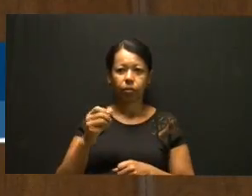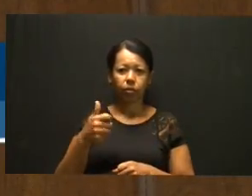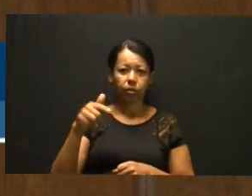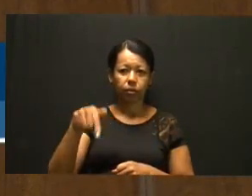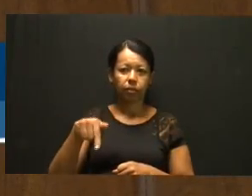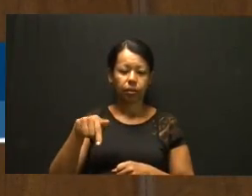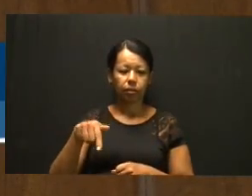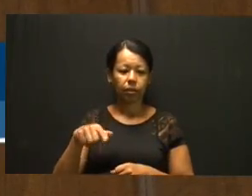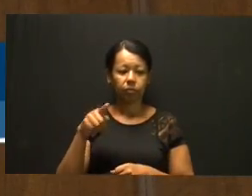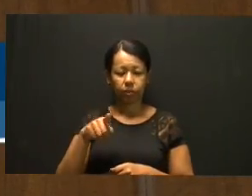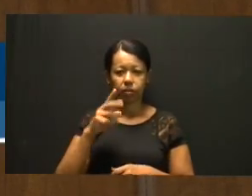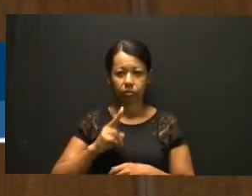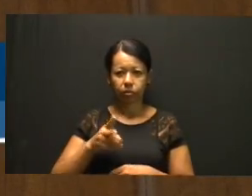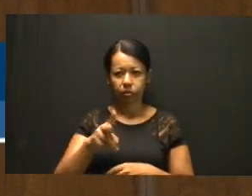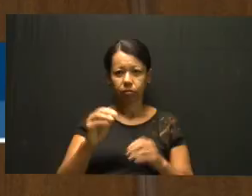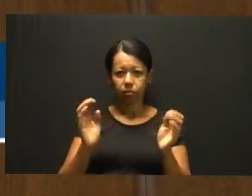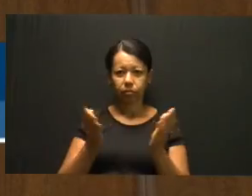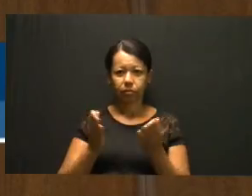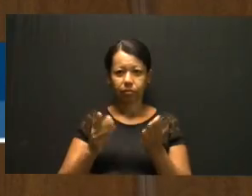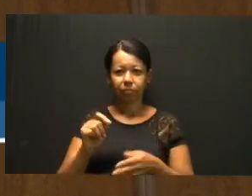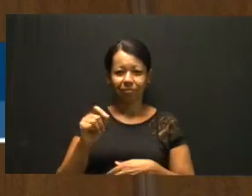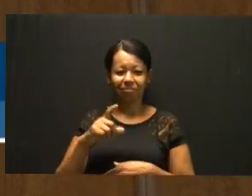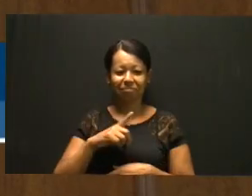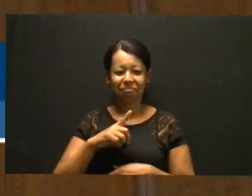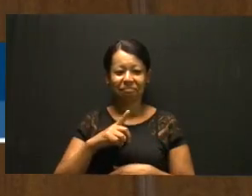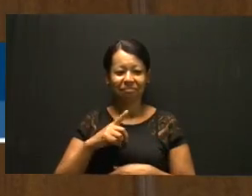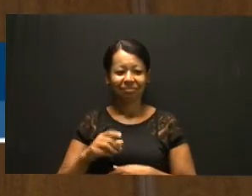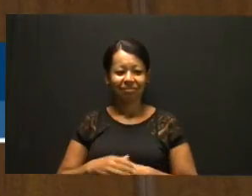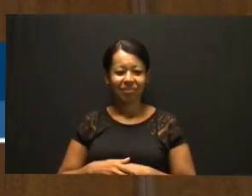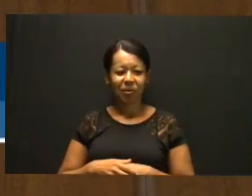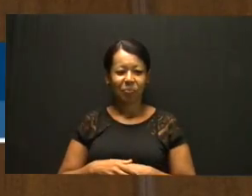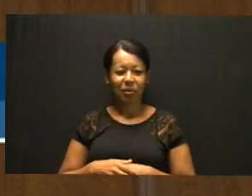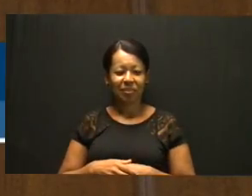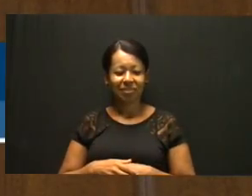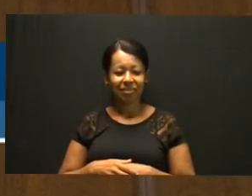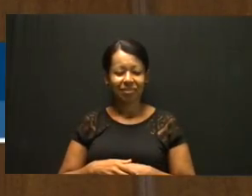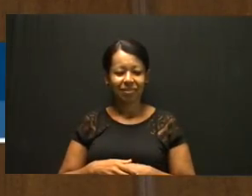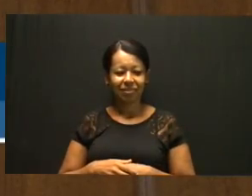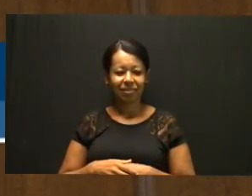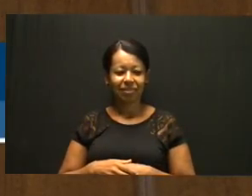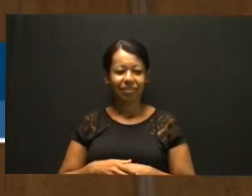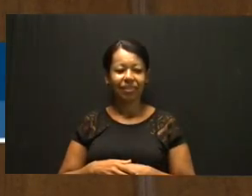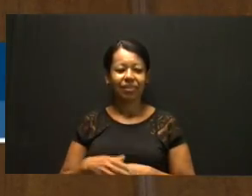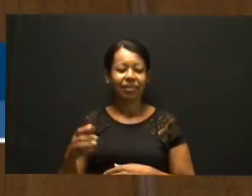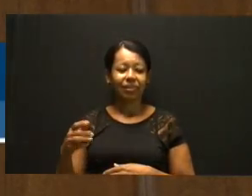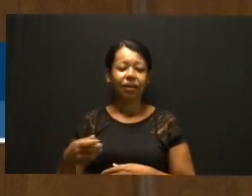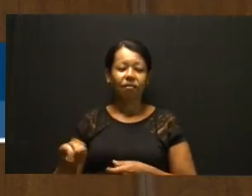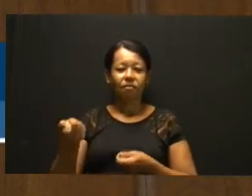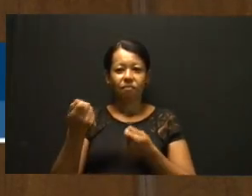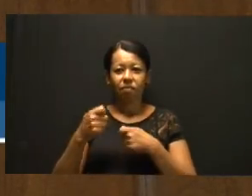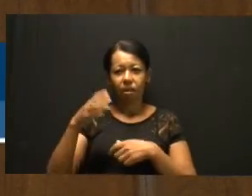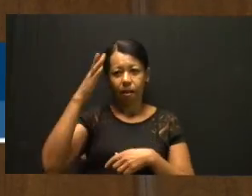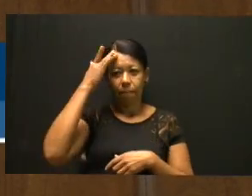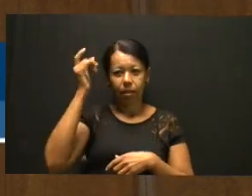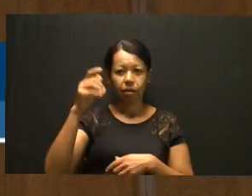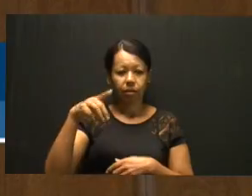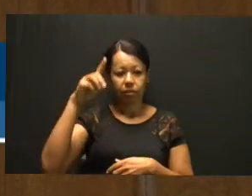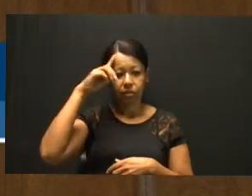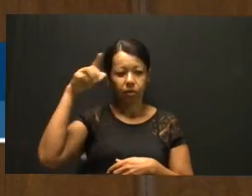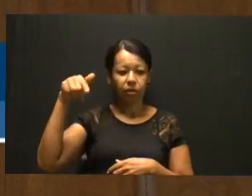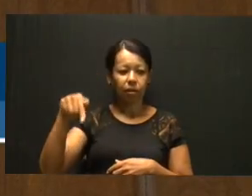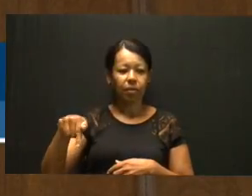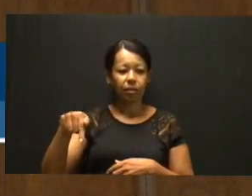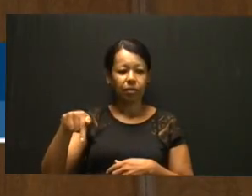2017. Vocês continuem agora com a programação da TV Câmara de Cubatão e nós estaremos de volta amanhã, dia 7 à